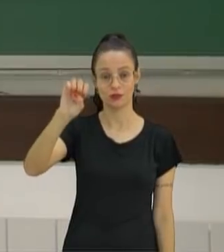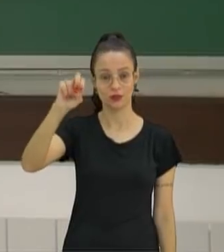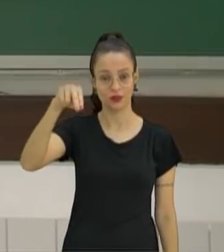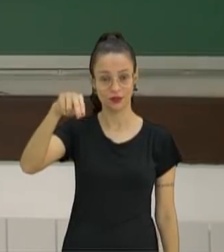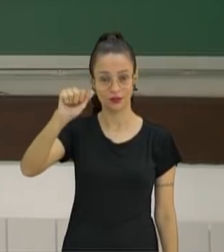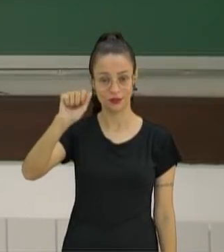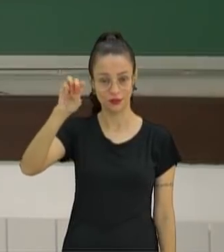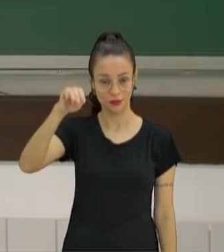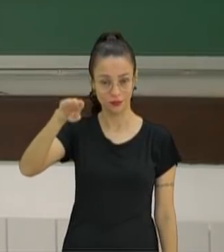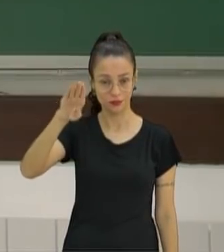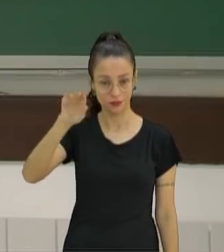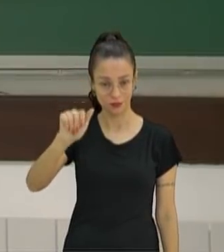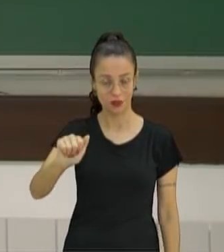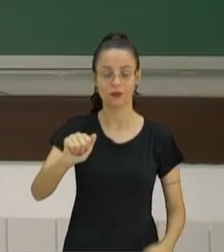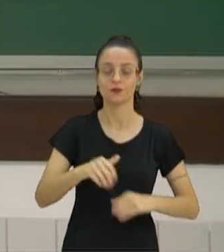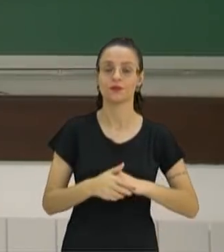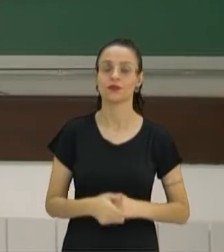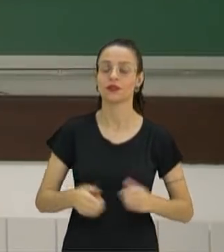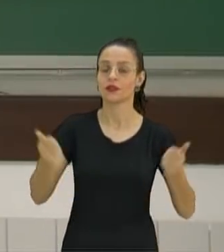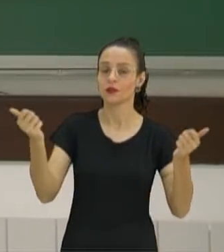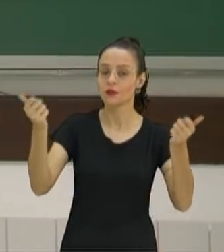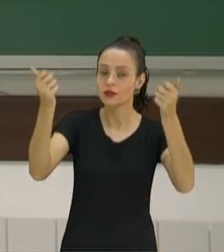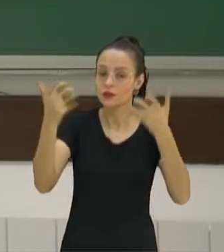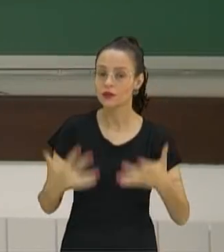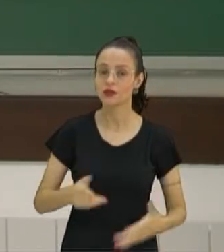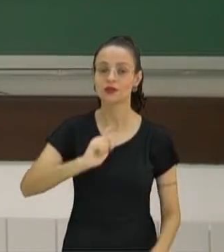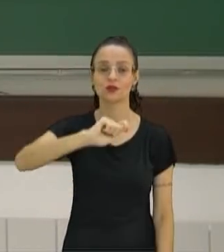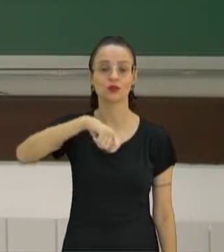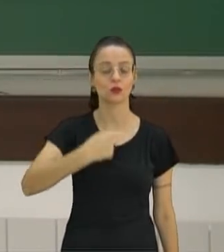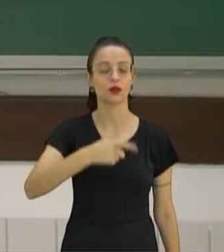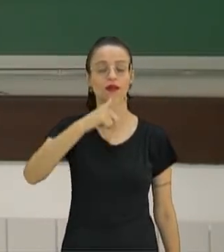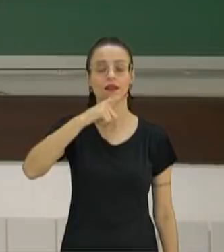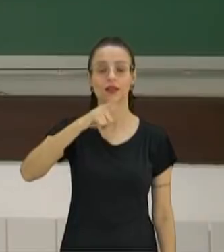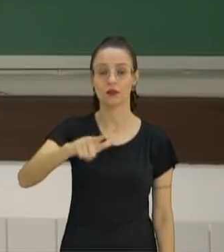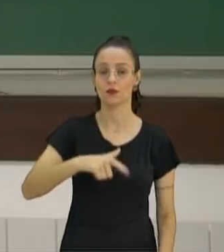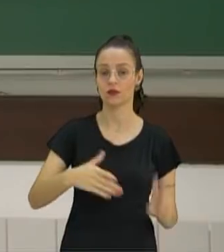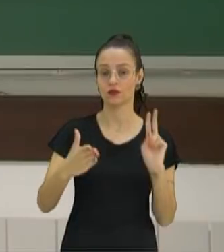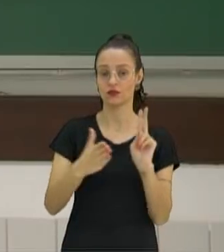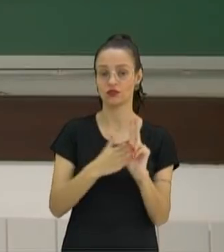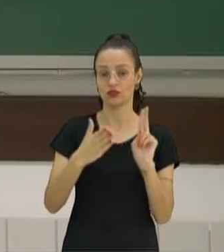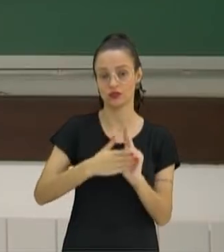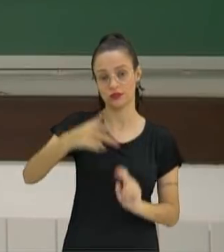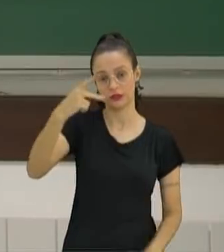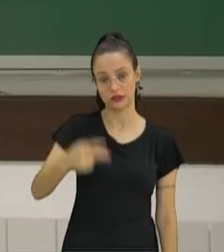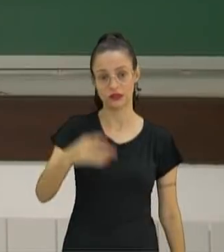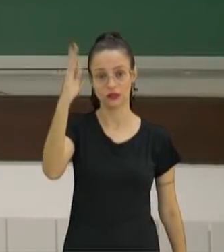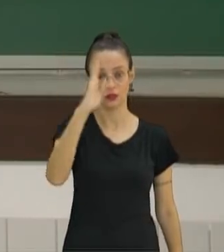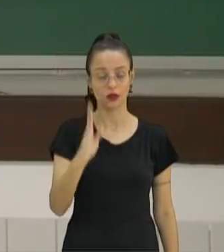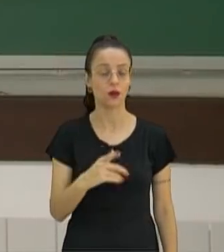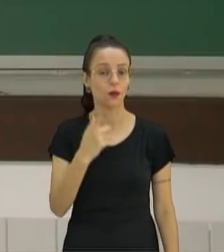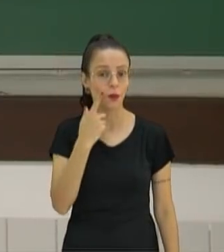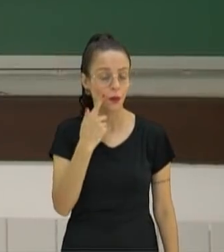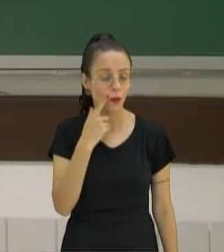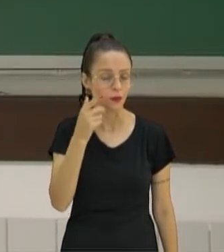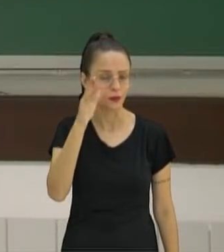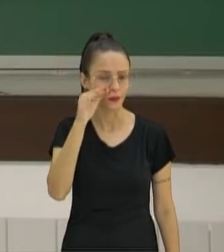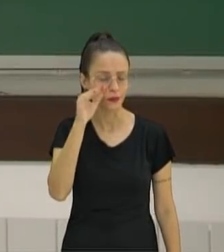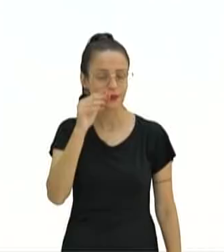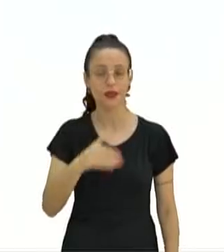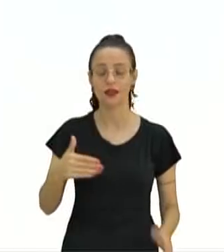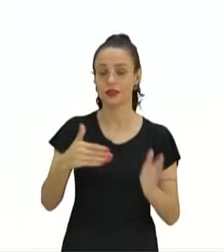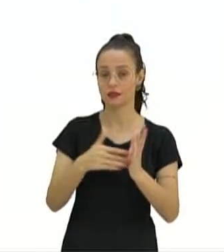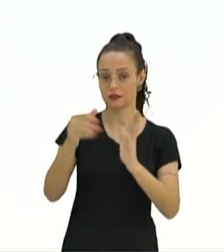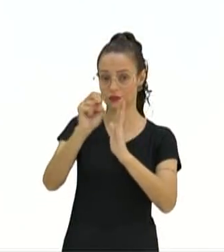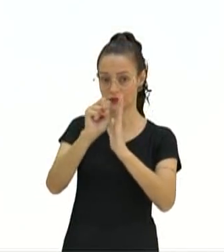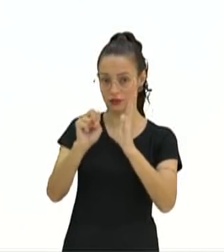Agora, falando um pouquinho sobre as línguas indígenas no nosso território, olha que curioso, até o século XVIII,